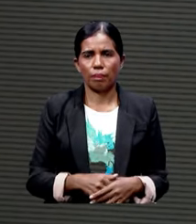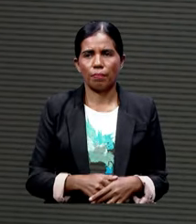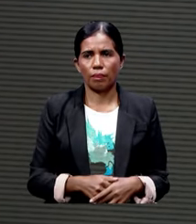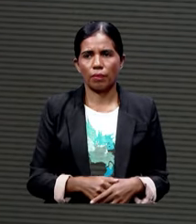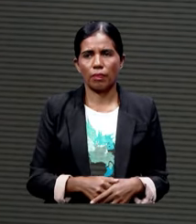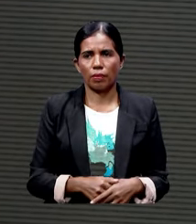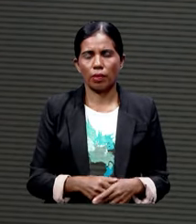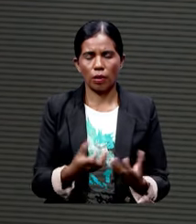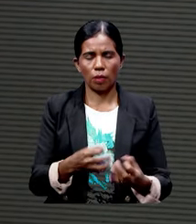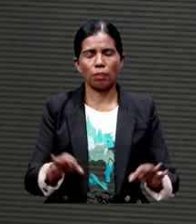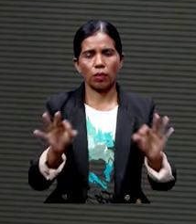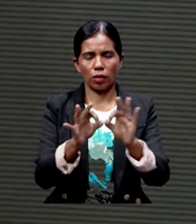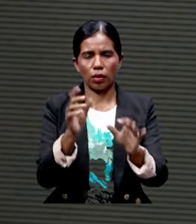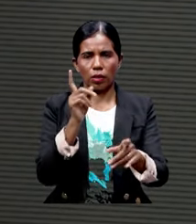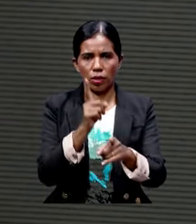Também é importante isso.